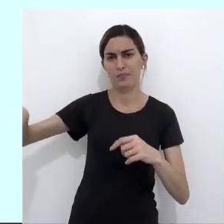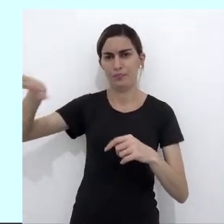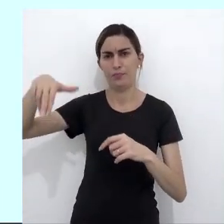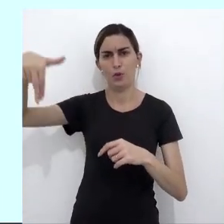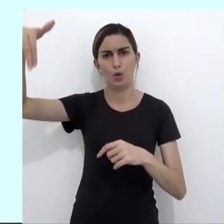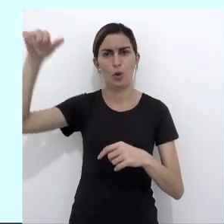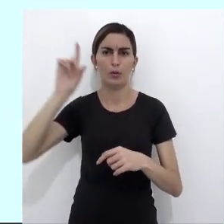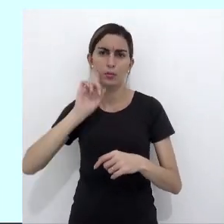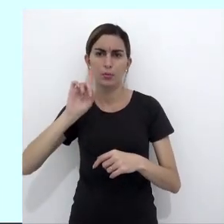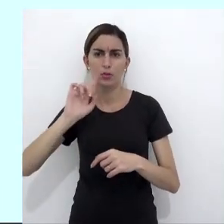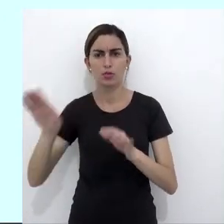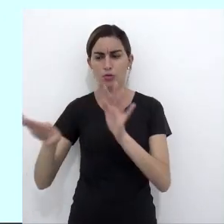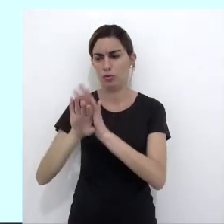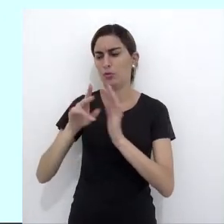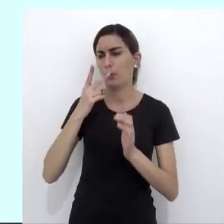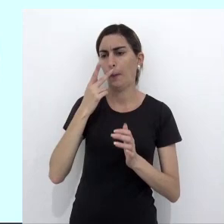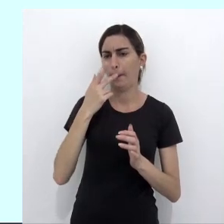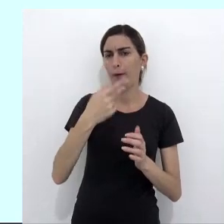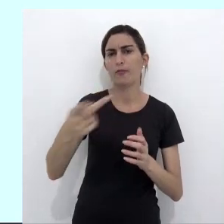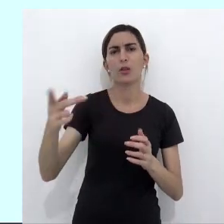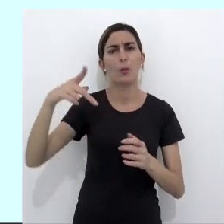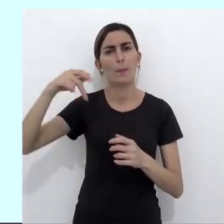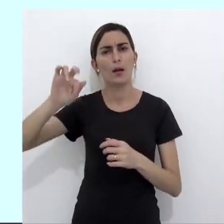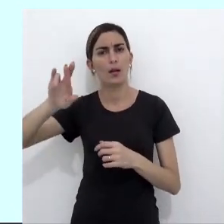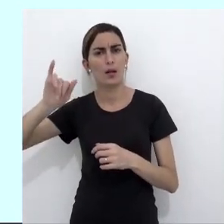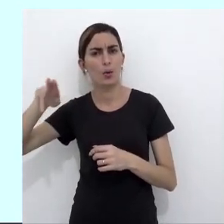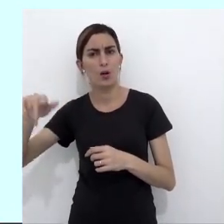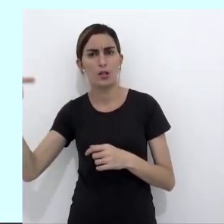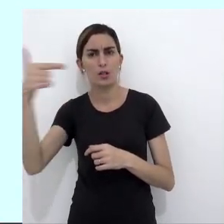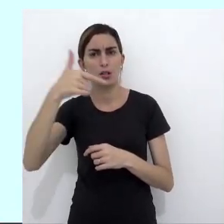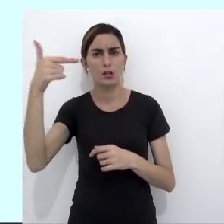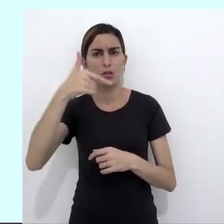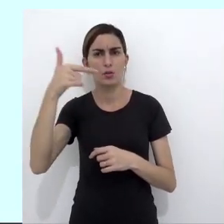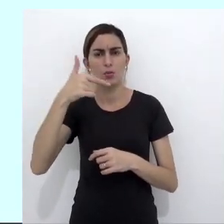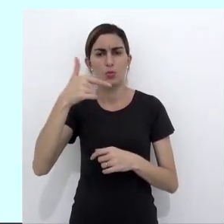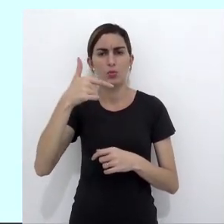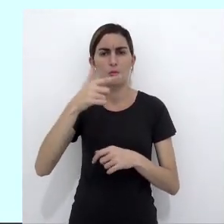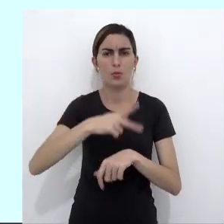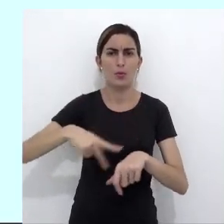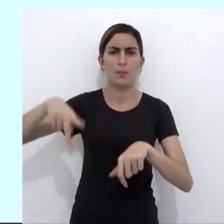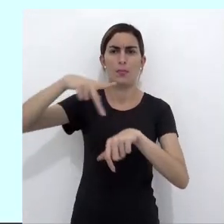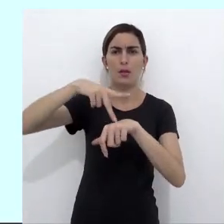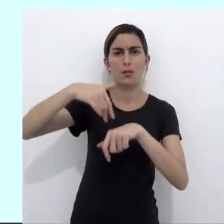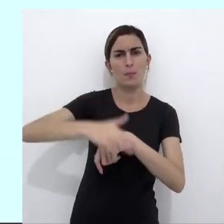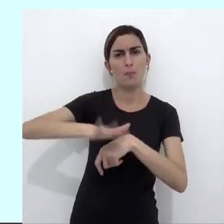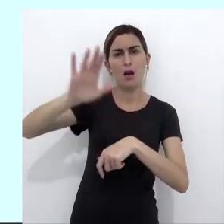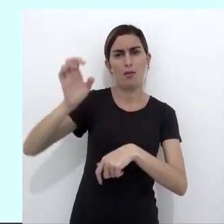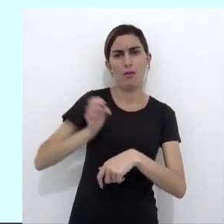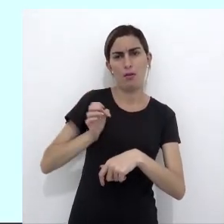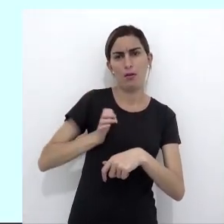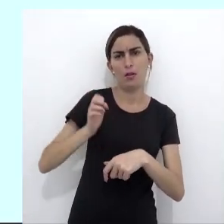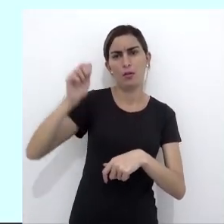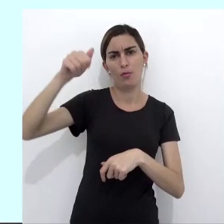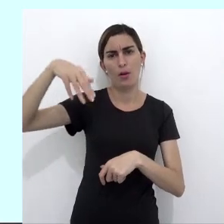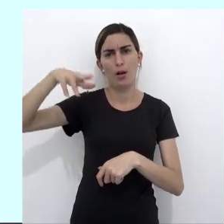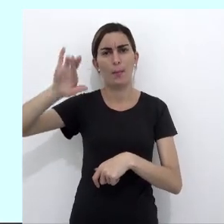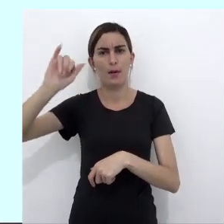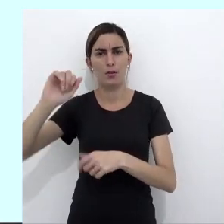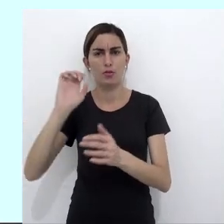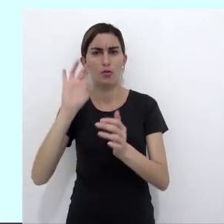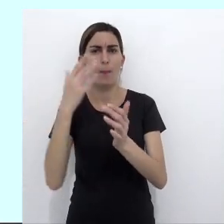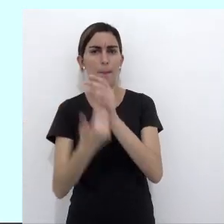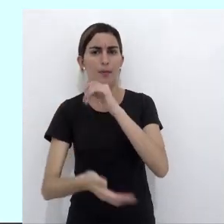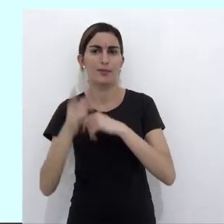norte-americano que chegou a dizer que o Paraguai era o segundo maior país mais rico da América, só perdendo para os Estados